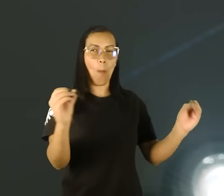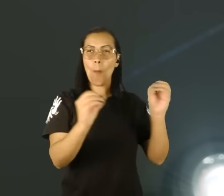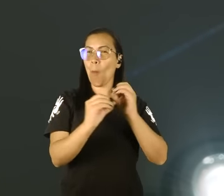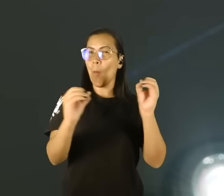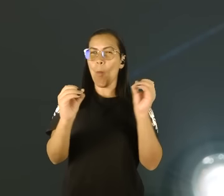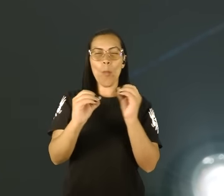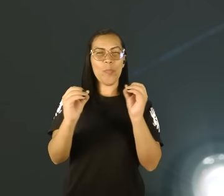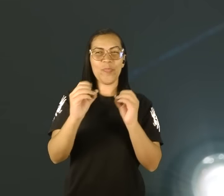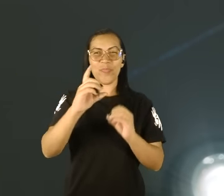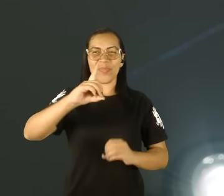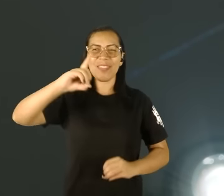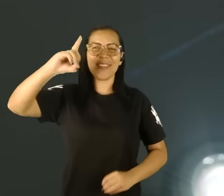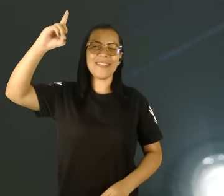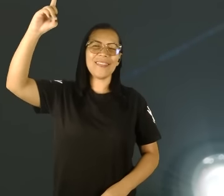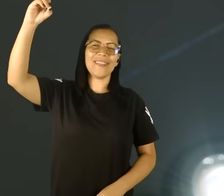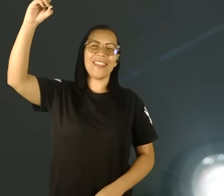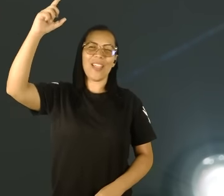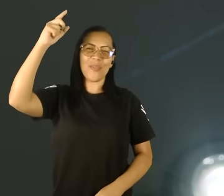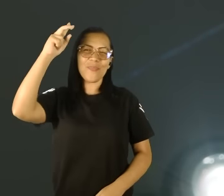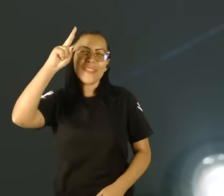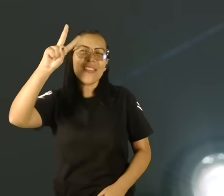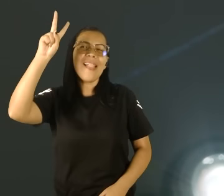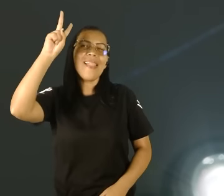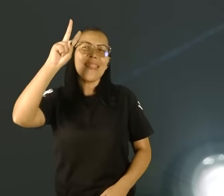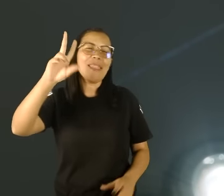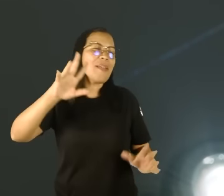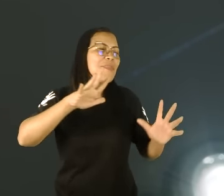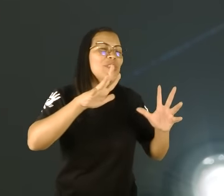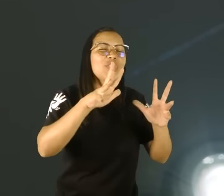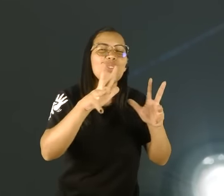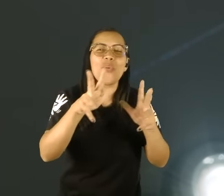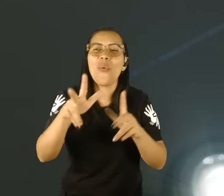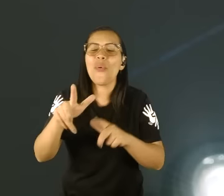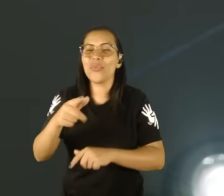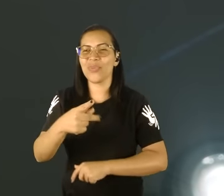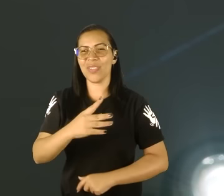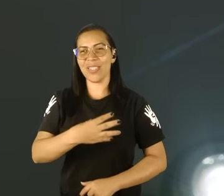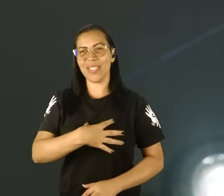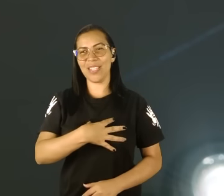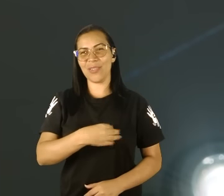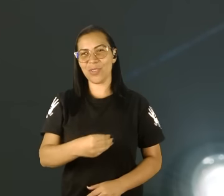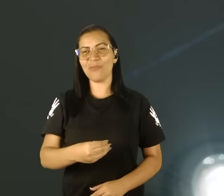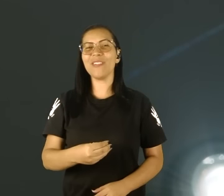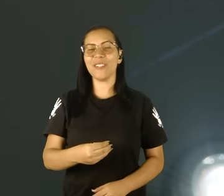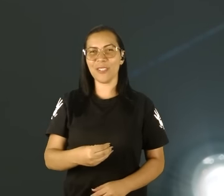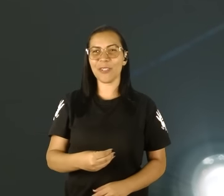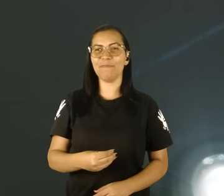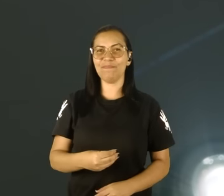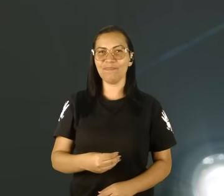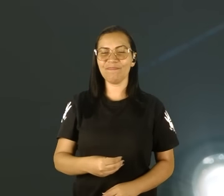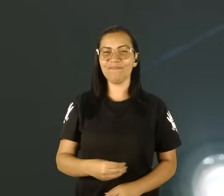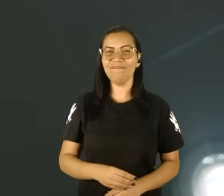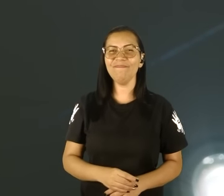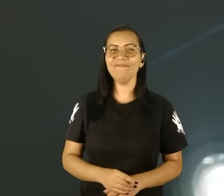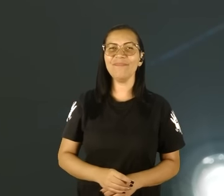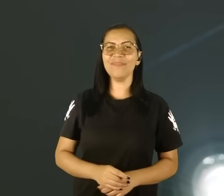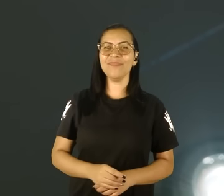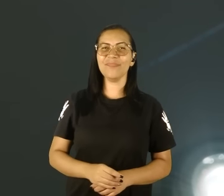não vai com uma lição de moral. Deus vai mostrar para ele caminhos especiais. Você parou? Então agora eu vou te mostrar o que eu tenho para